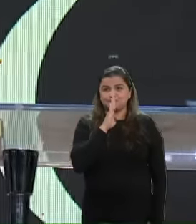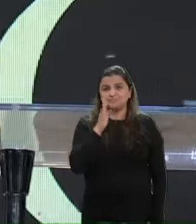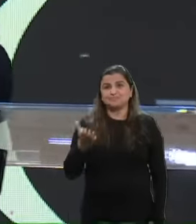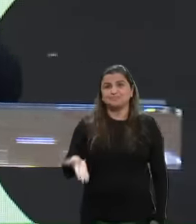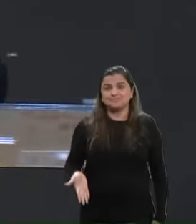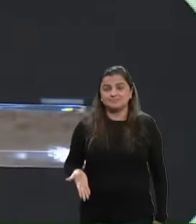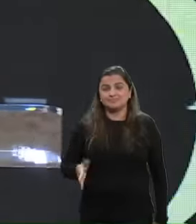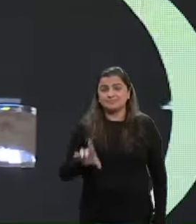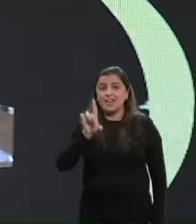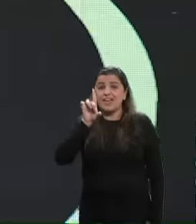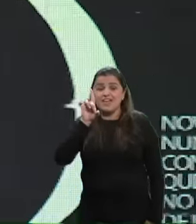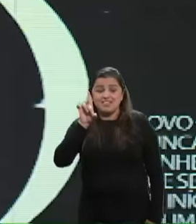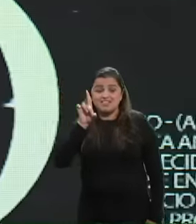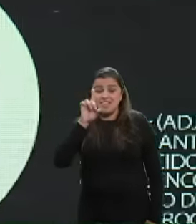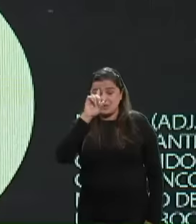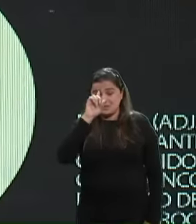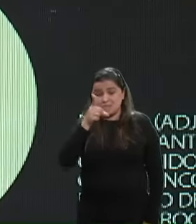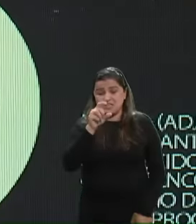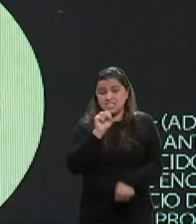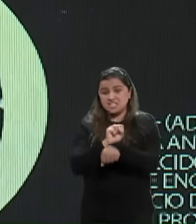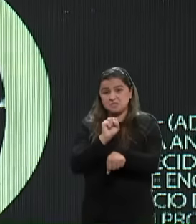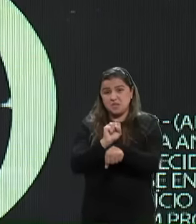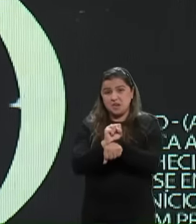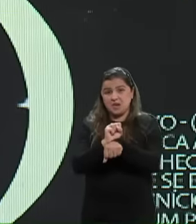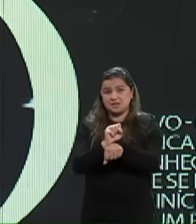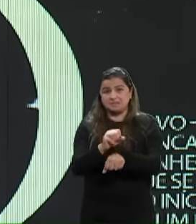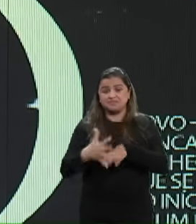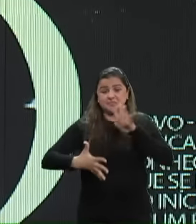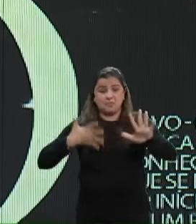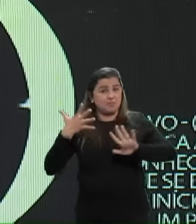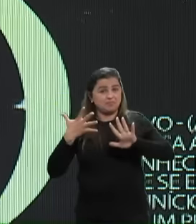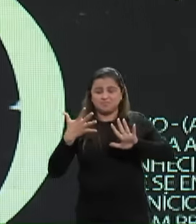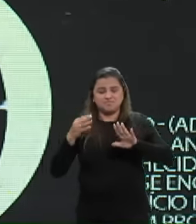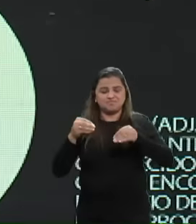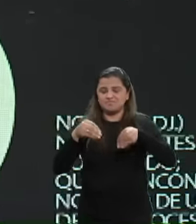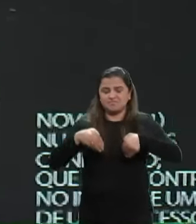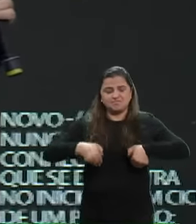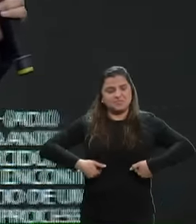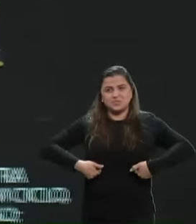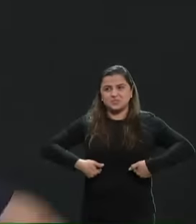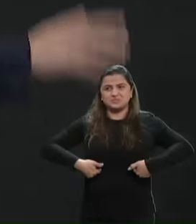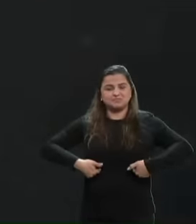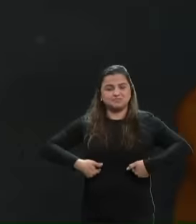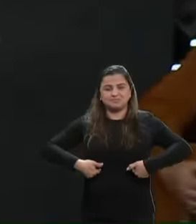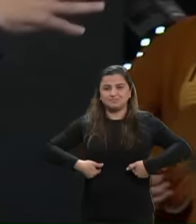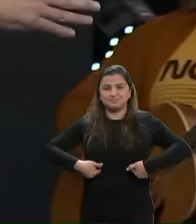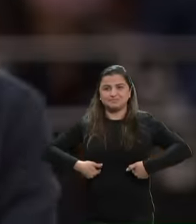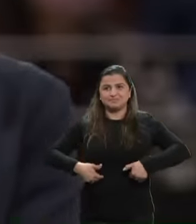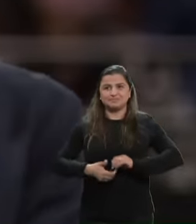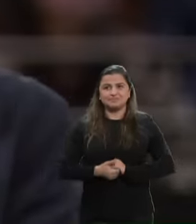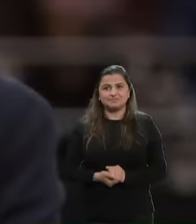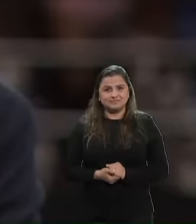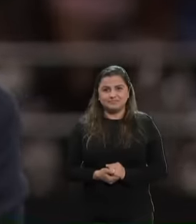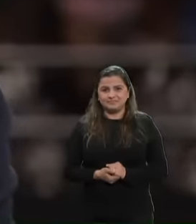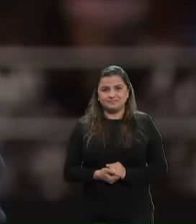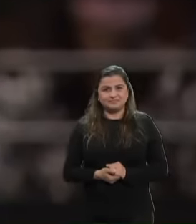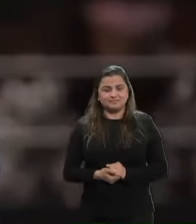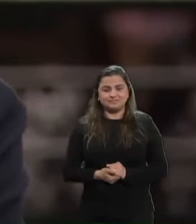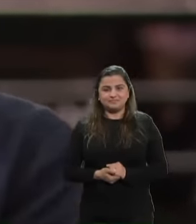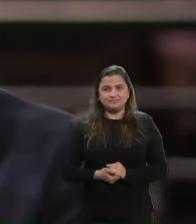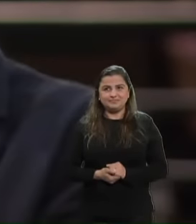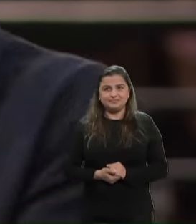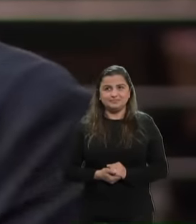Deus te faz esperar e Deus não fala nada. O profeta dá uma palavra, dá uma palavra a outro.